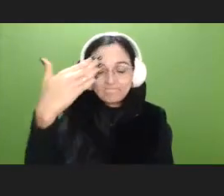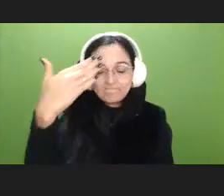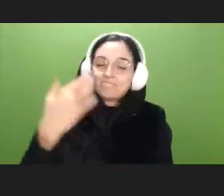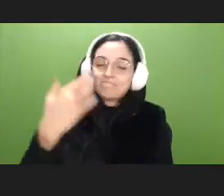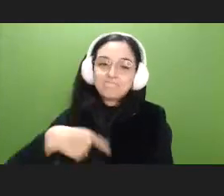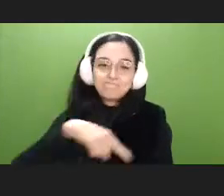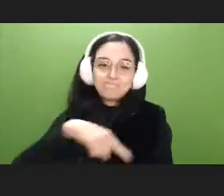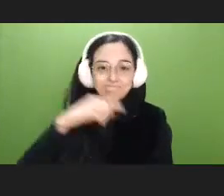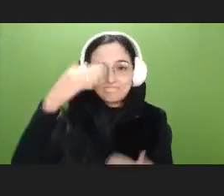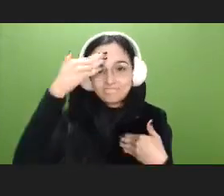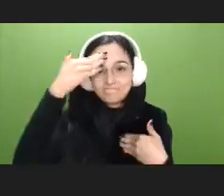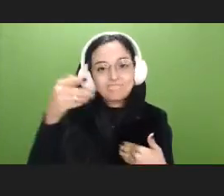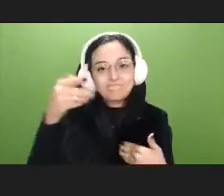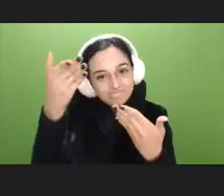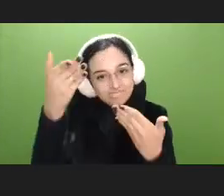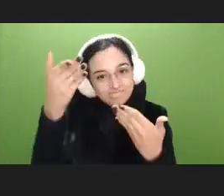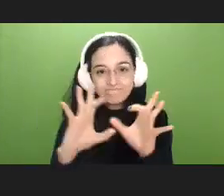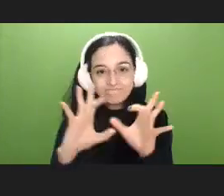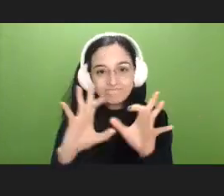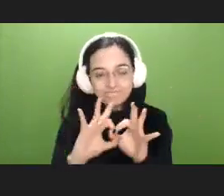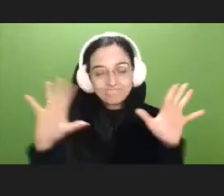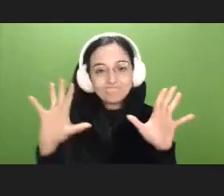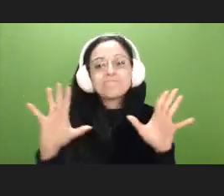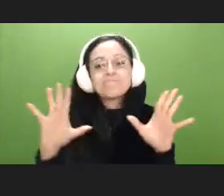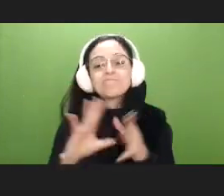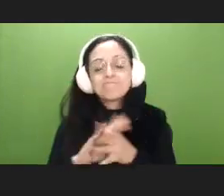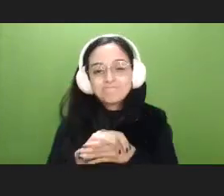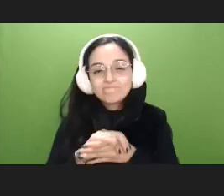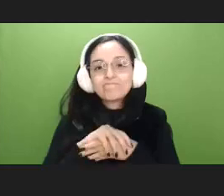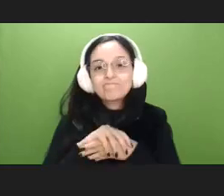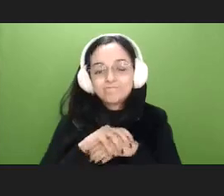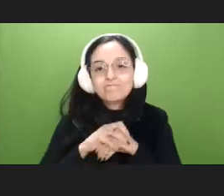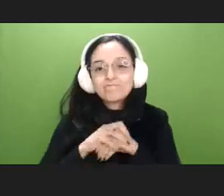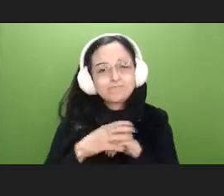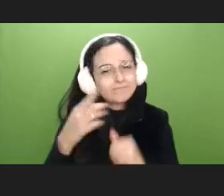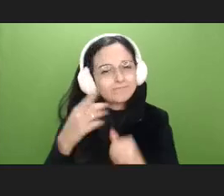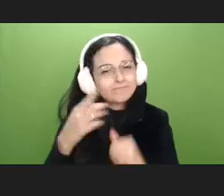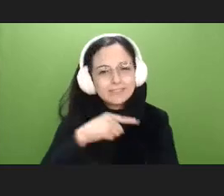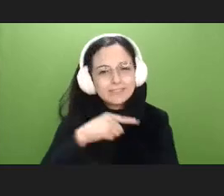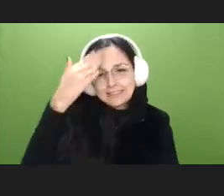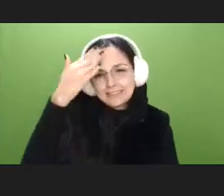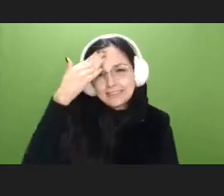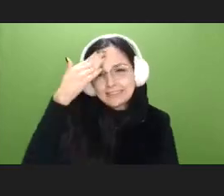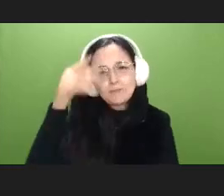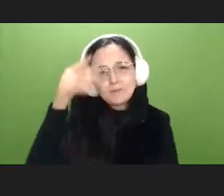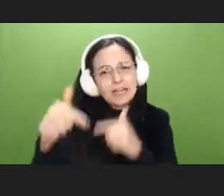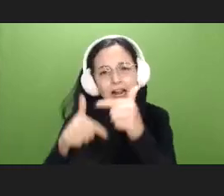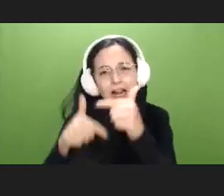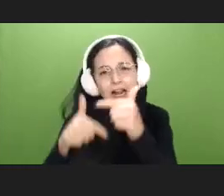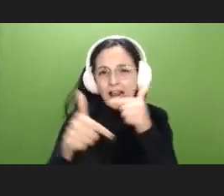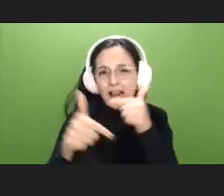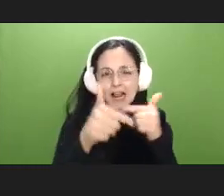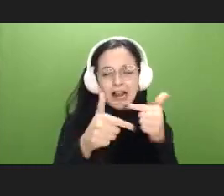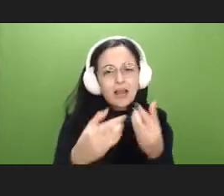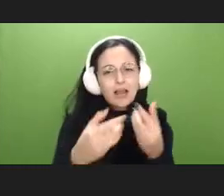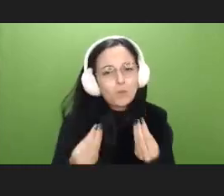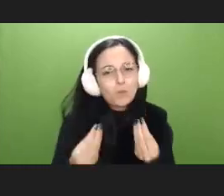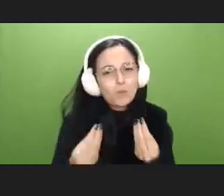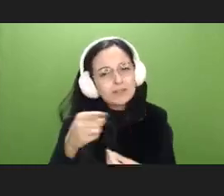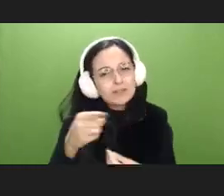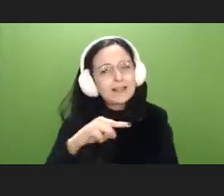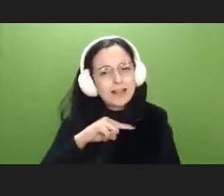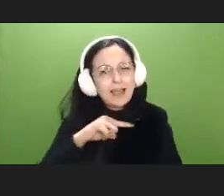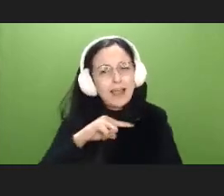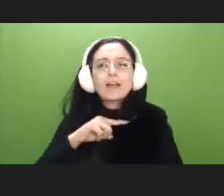sua disponibilidade. Sabemos que a sua agenda ela é super apertada. O senhor teve um dia cheio também, né,